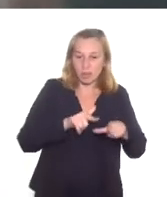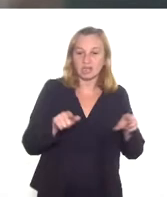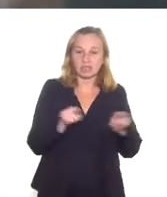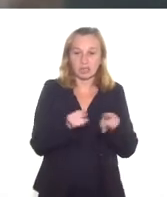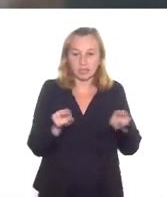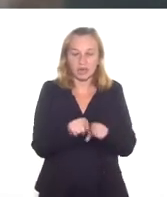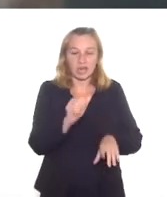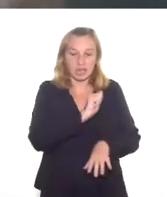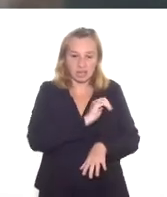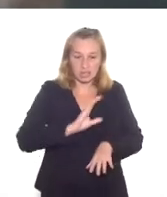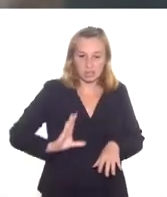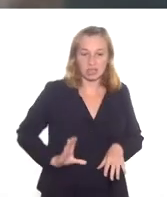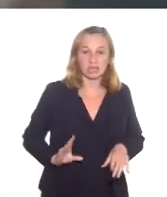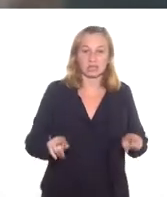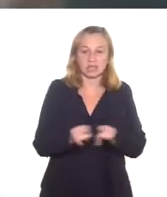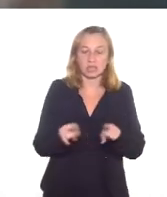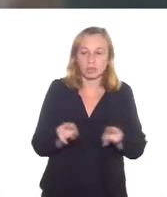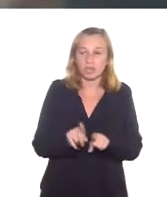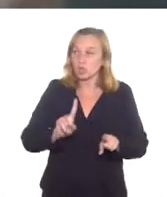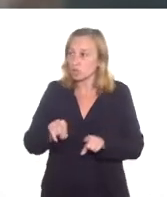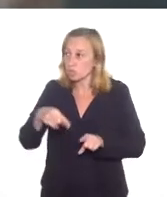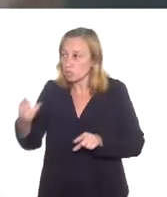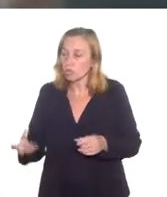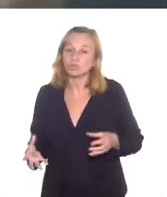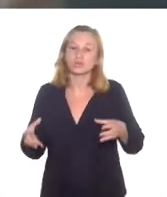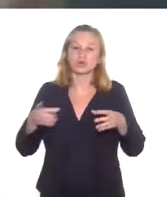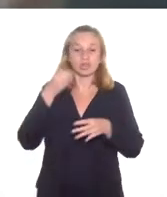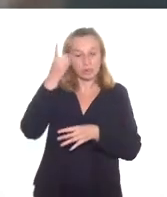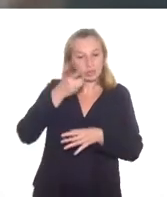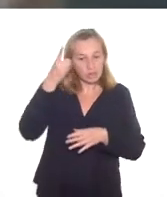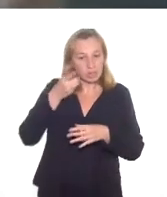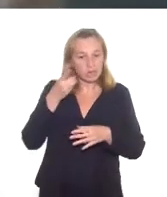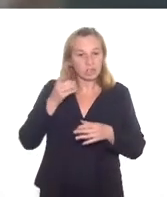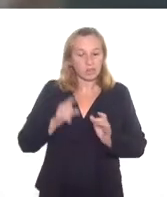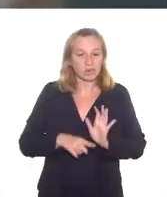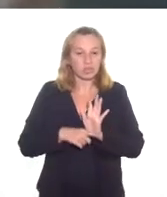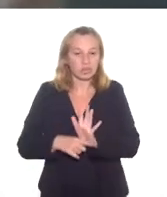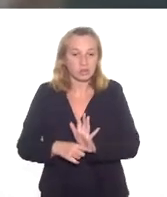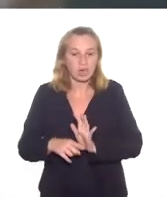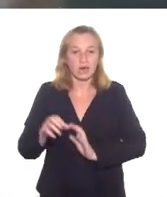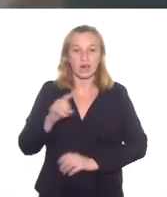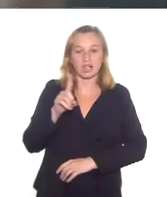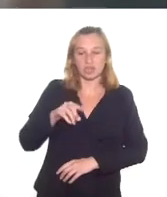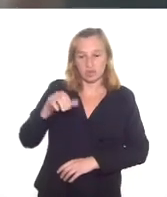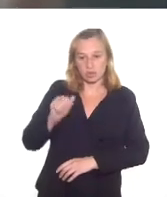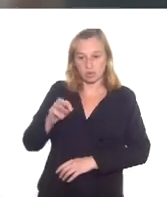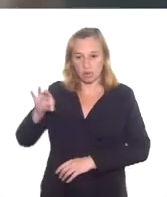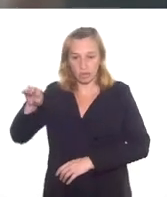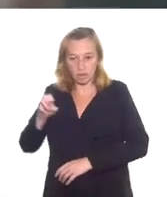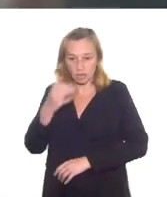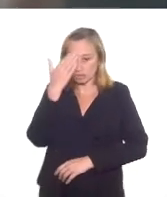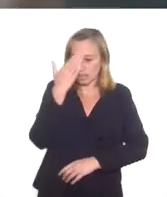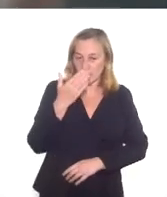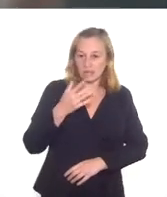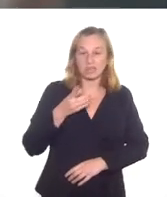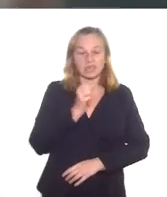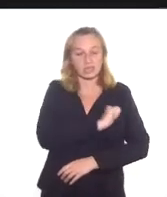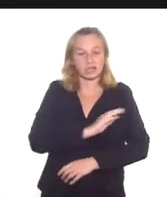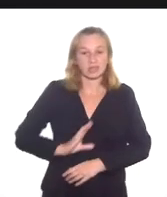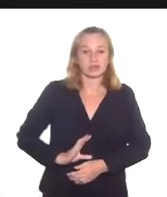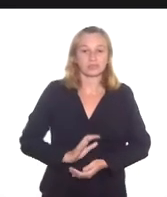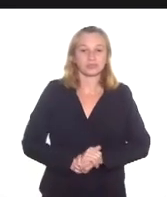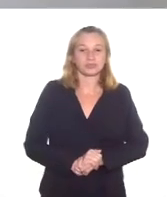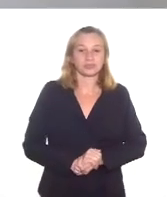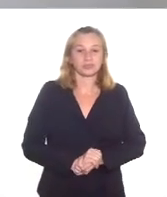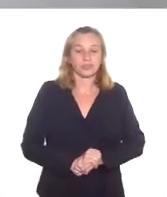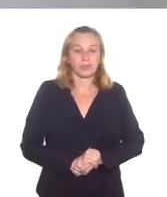vem lutando, em conjunto com os demais deputados, para enaltecer a nossa região da Zona Oeste. São essas minhas considerações. Obrigado, André. Obrigado.